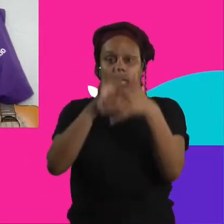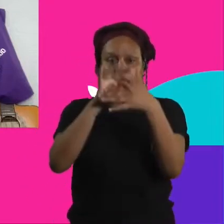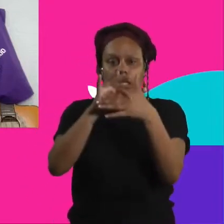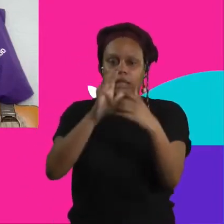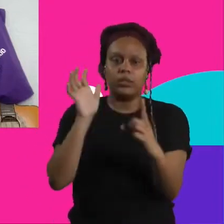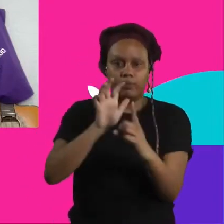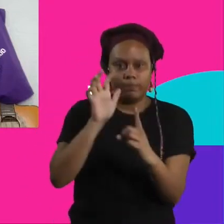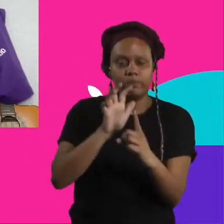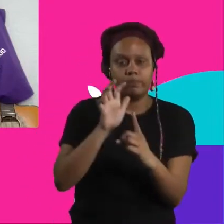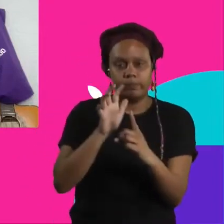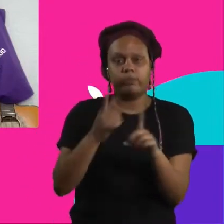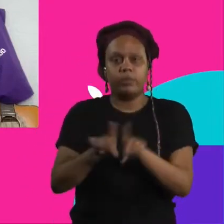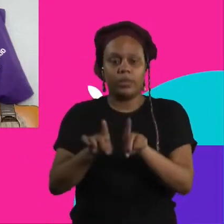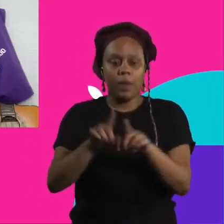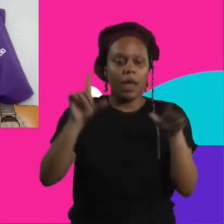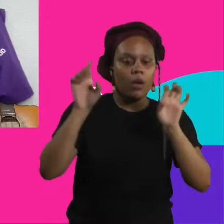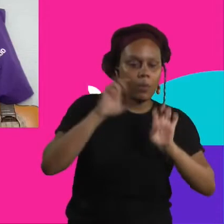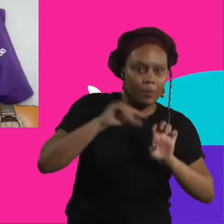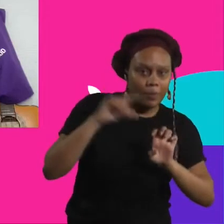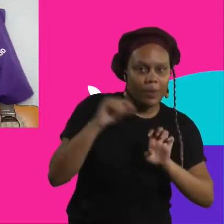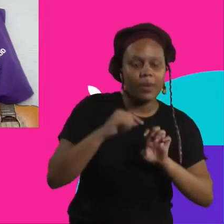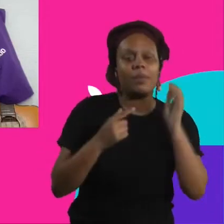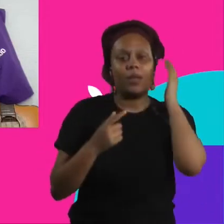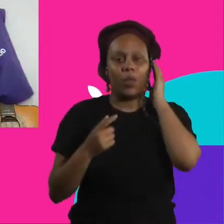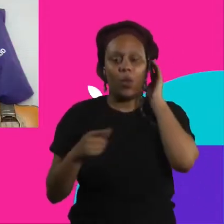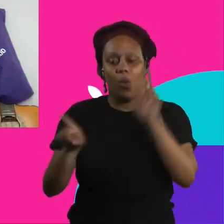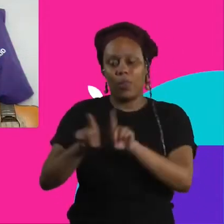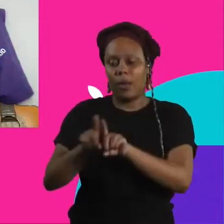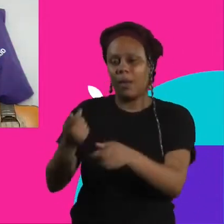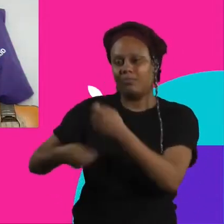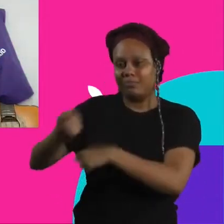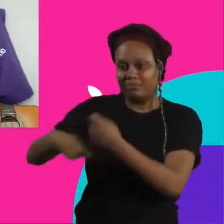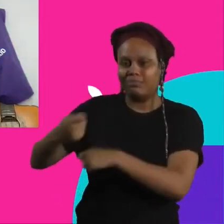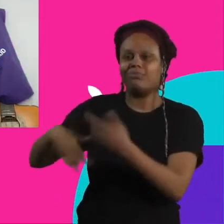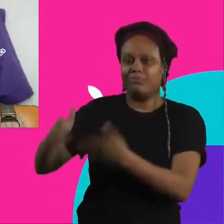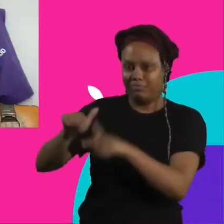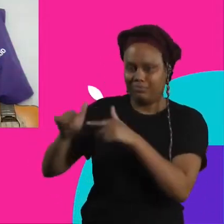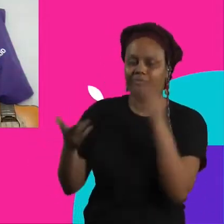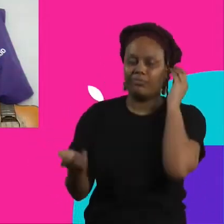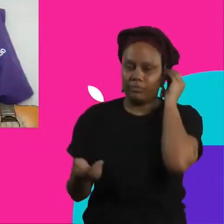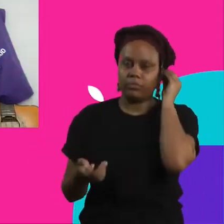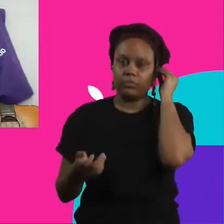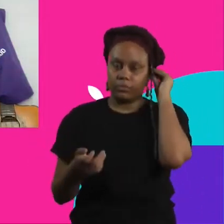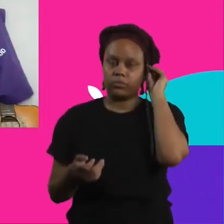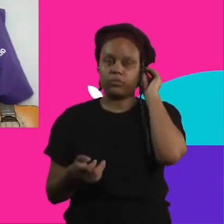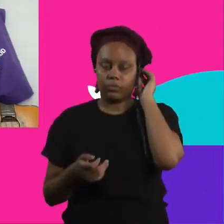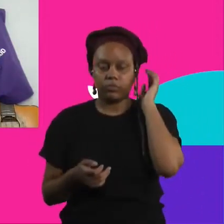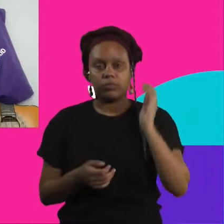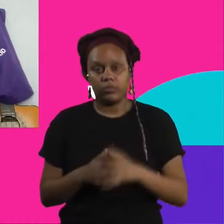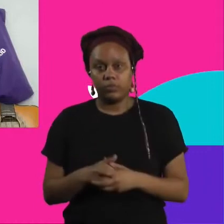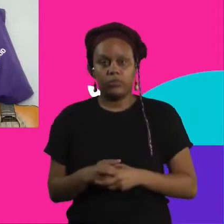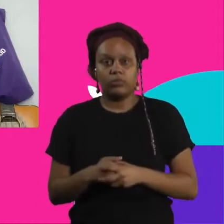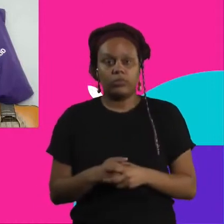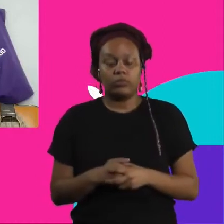impacto, né, como empreendedor, como executivo, ir um pouco além, né, dessa camada, às vezes, do